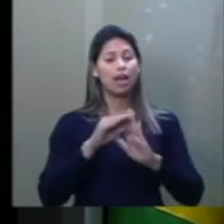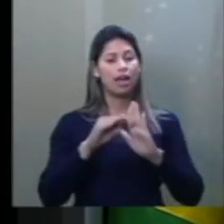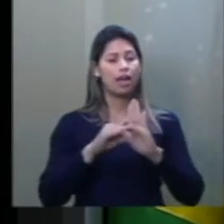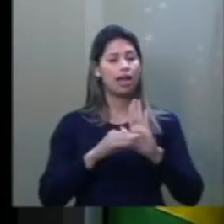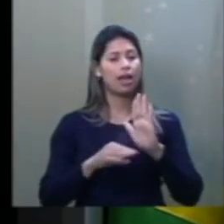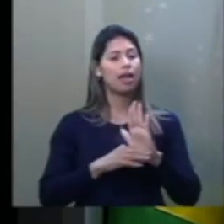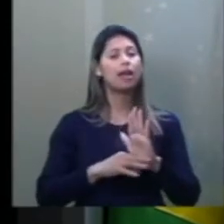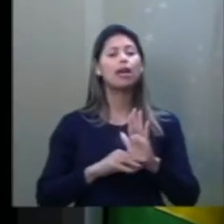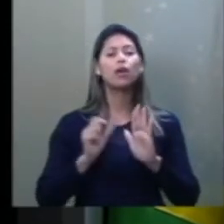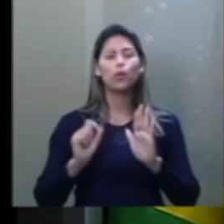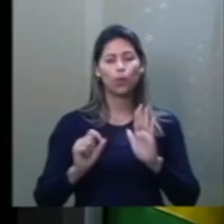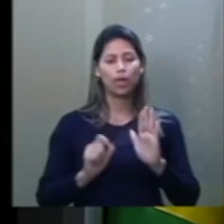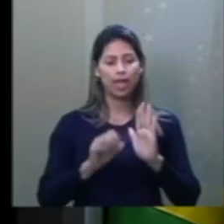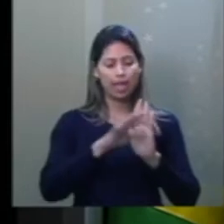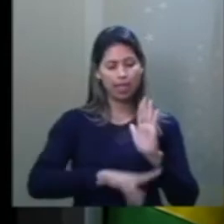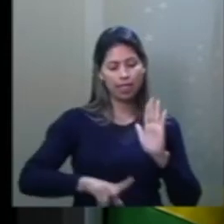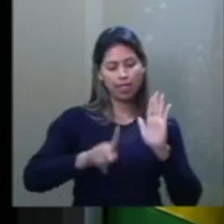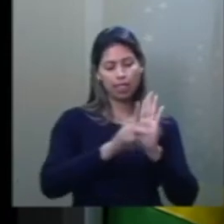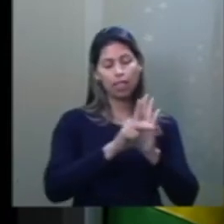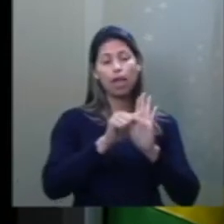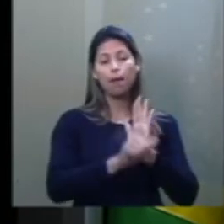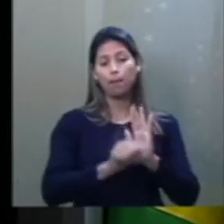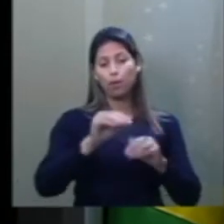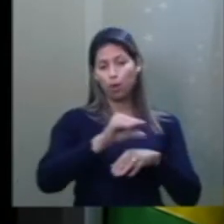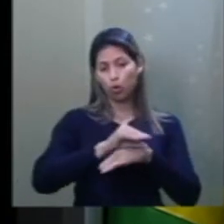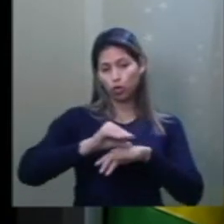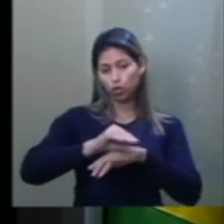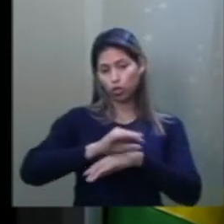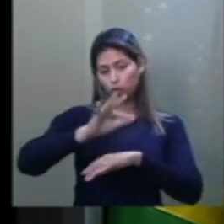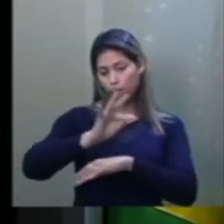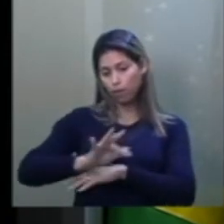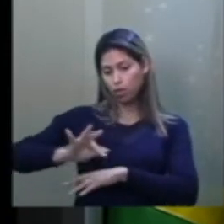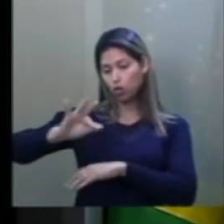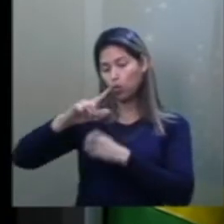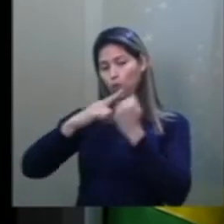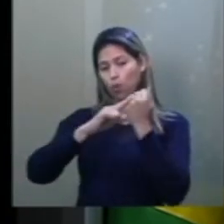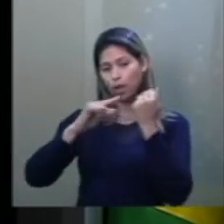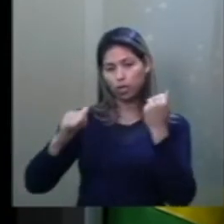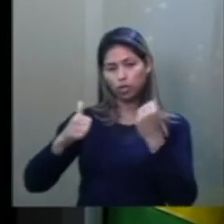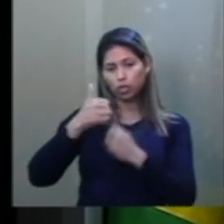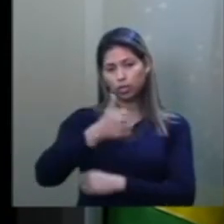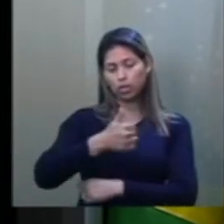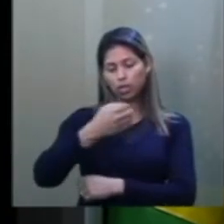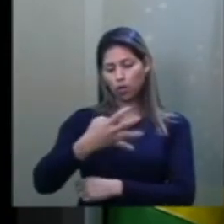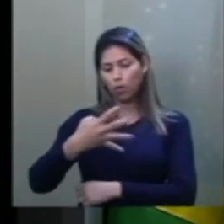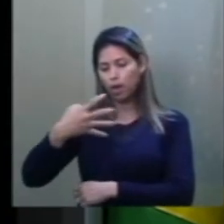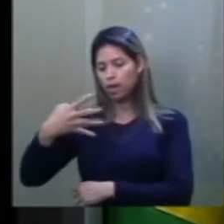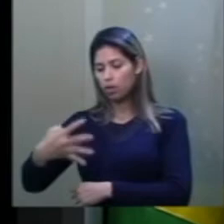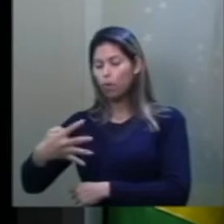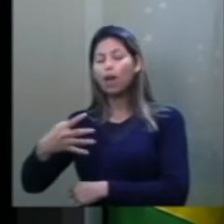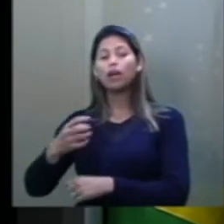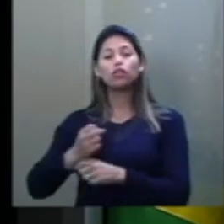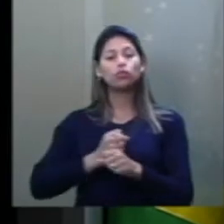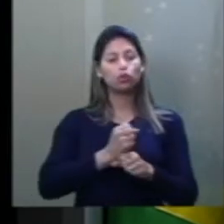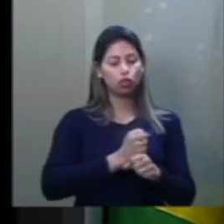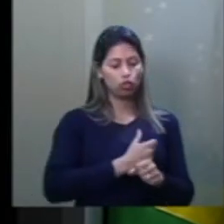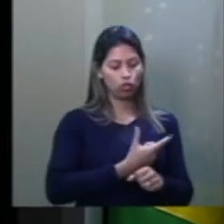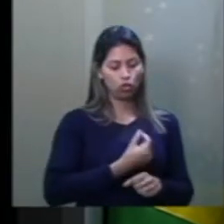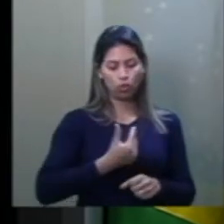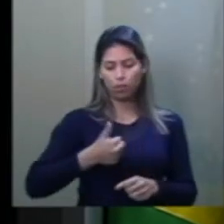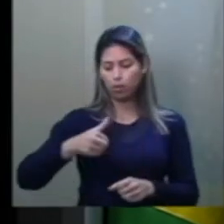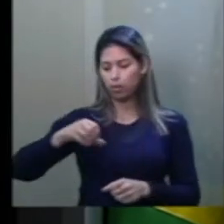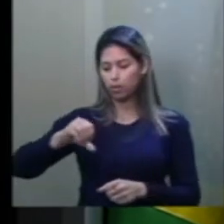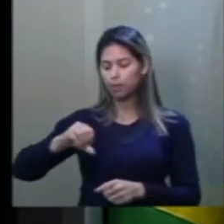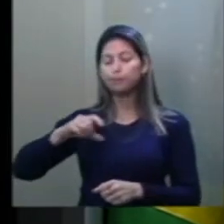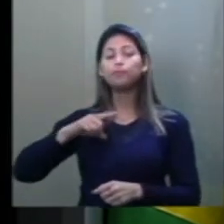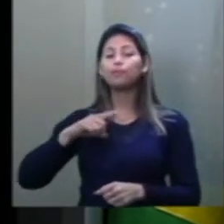âmbito da própria Constituição Federal, no artigo 144, a partir de 2019. Os